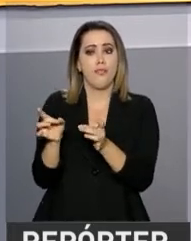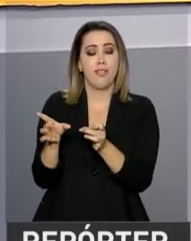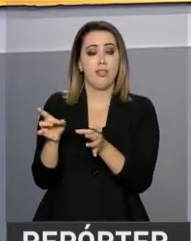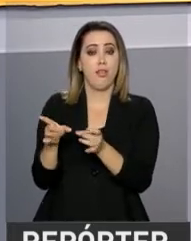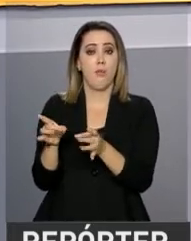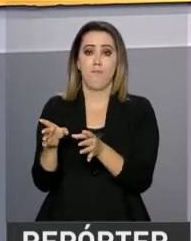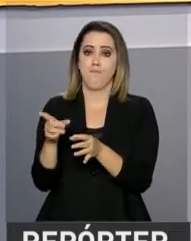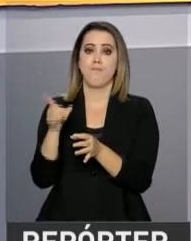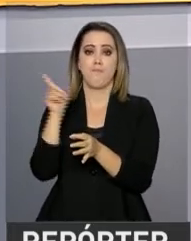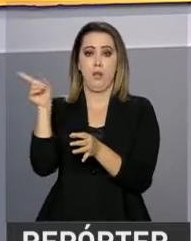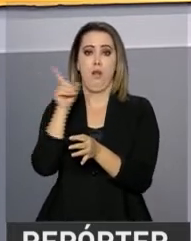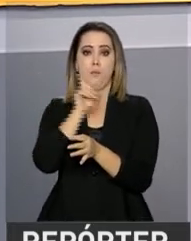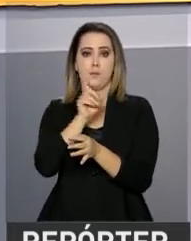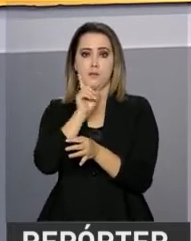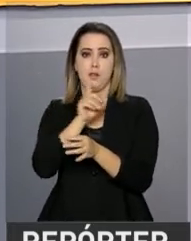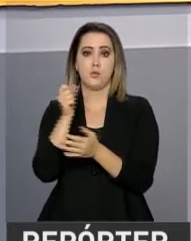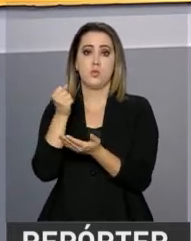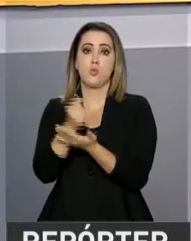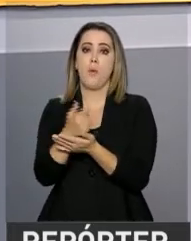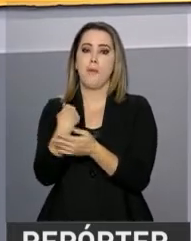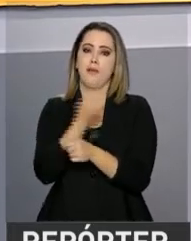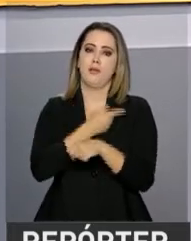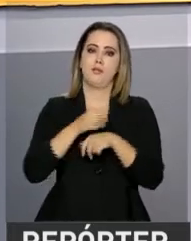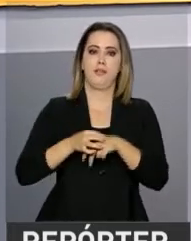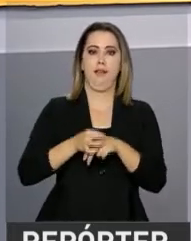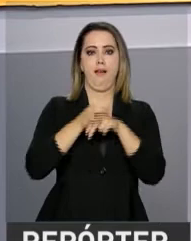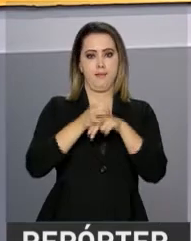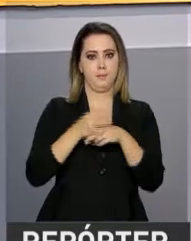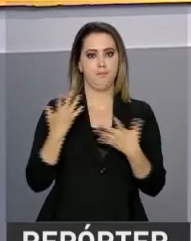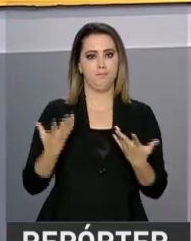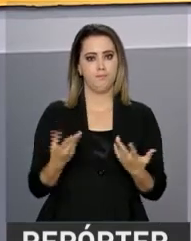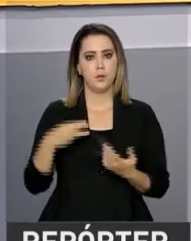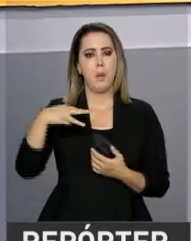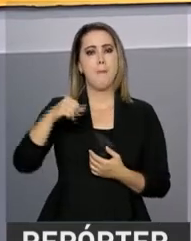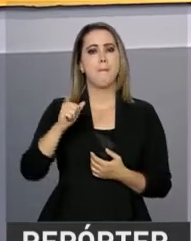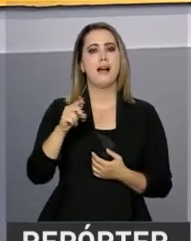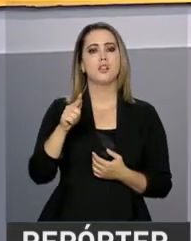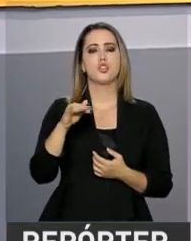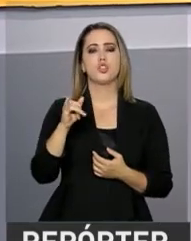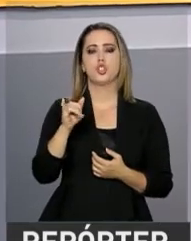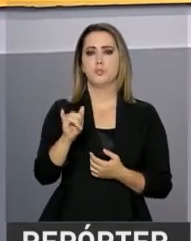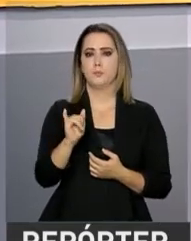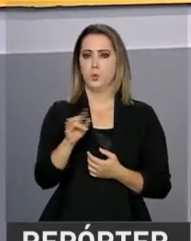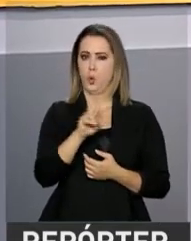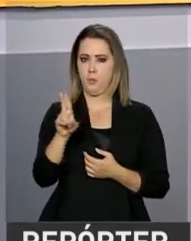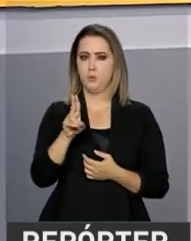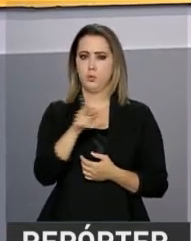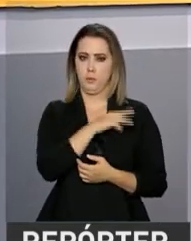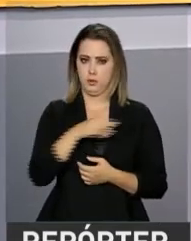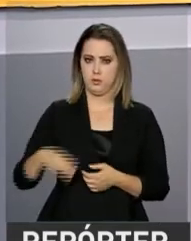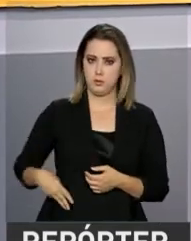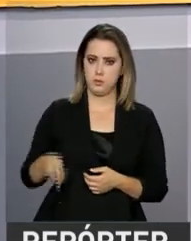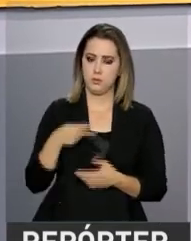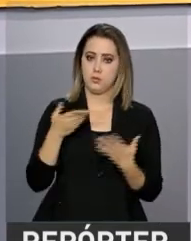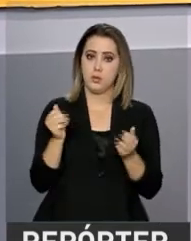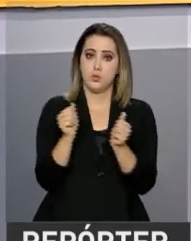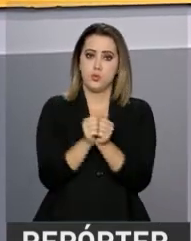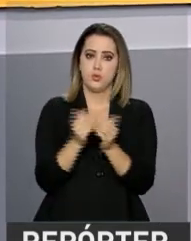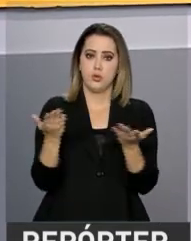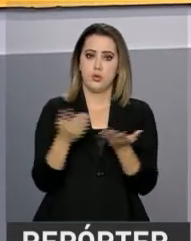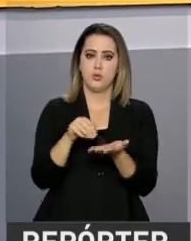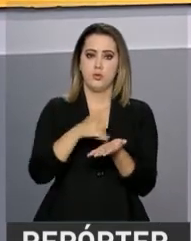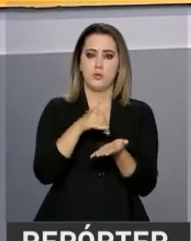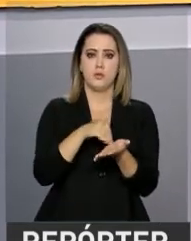à carne bovina in natura brasileira mas está reunido neste momento com o secretário de agricultura dos estados unidos